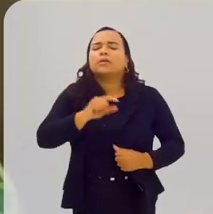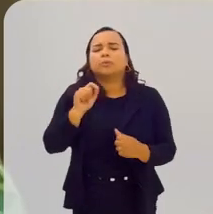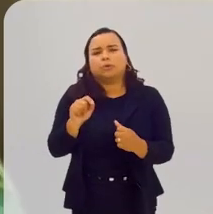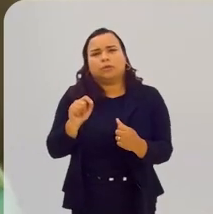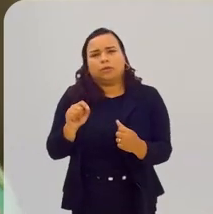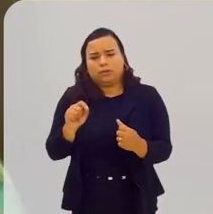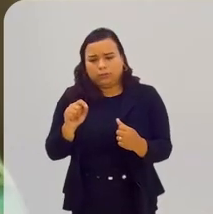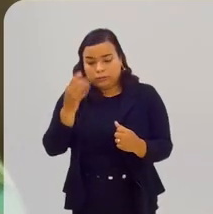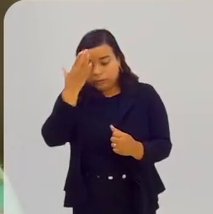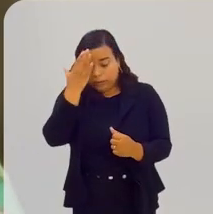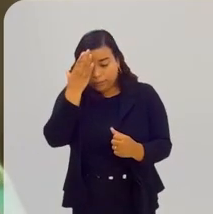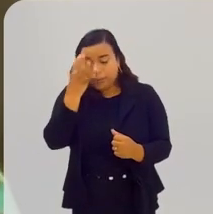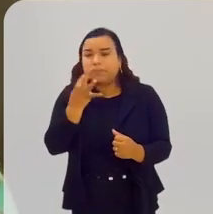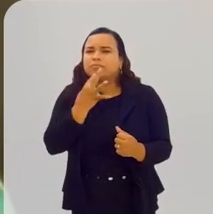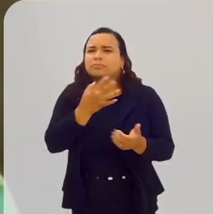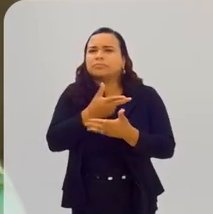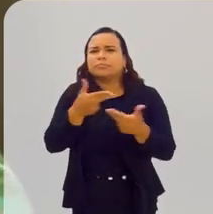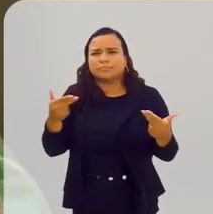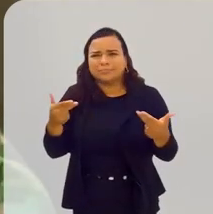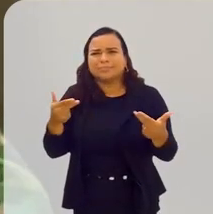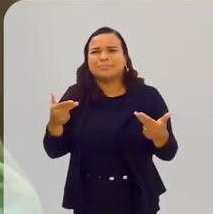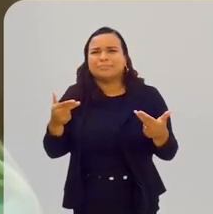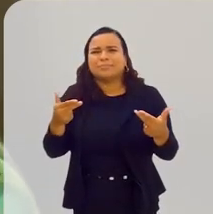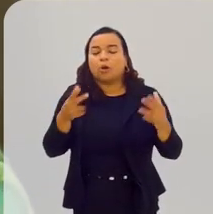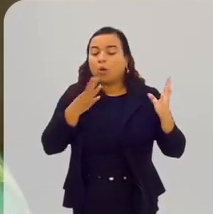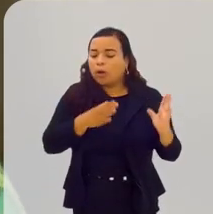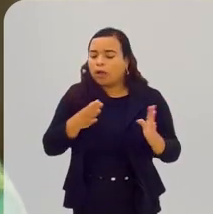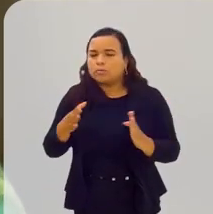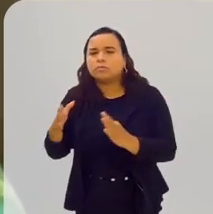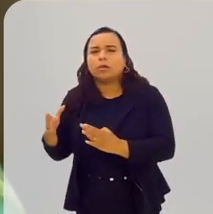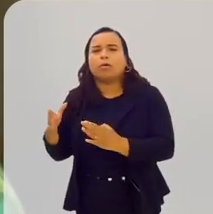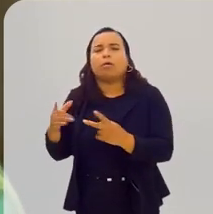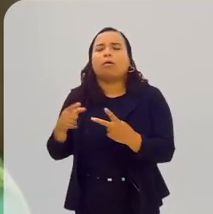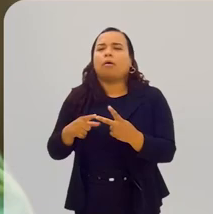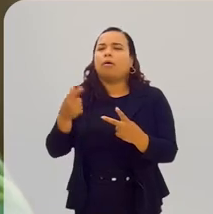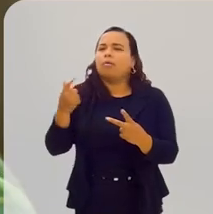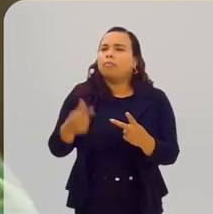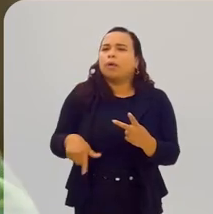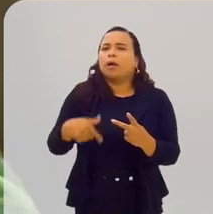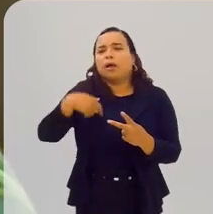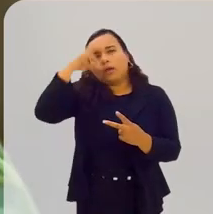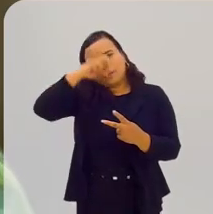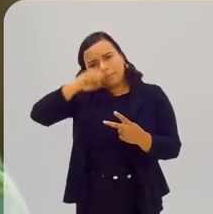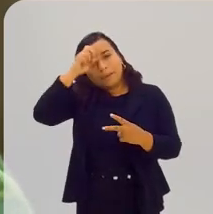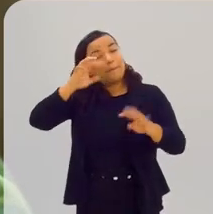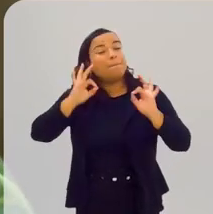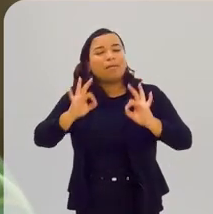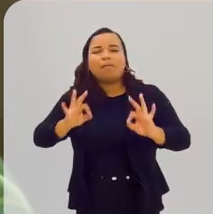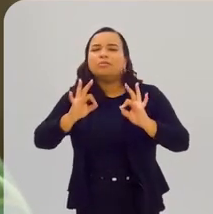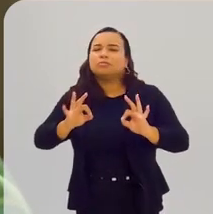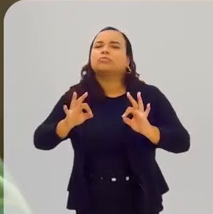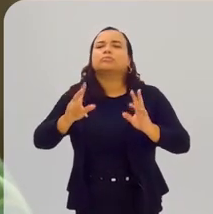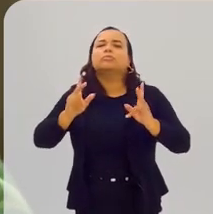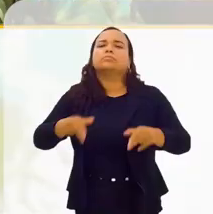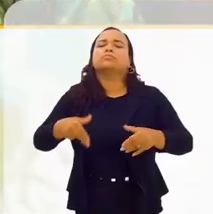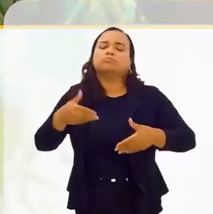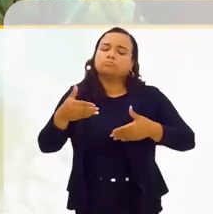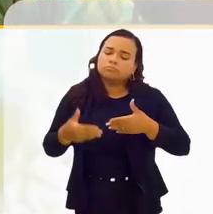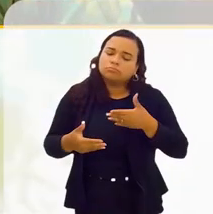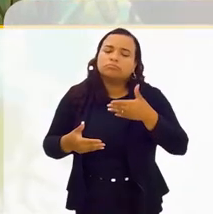vai conhecer com essas coisas da organização Eu acho que o aprendizado mesmo